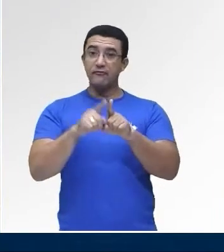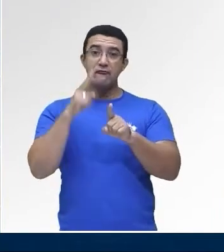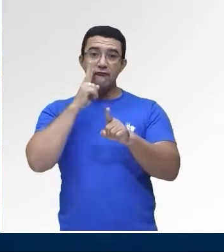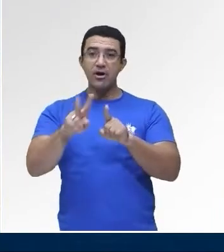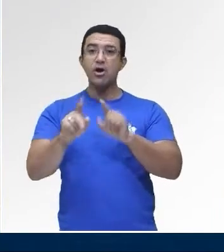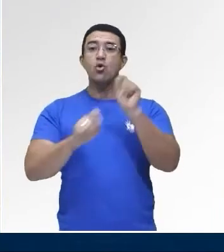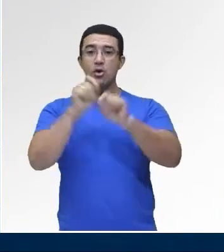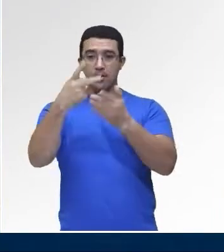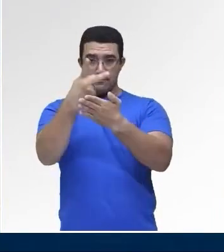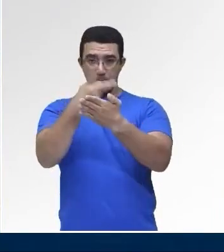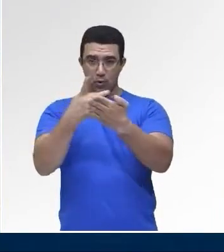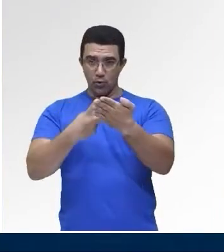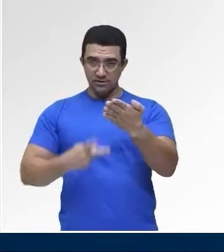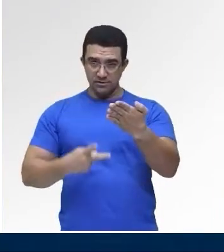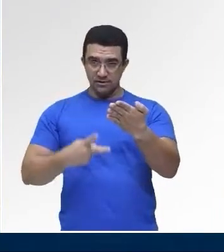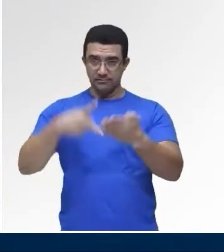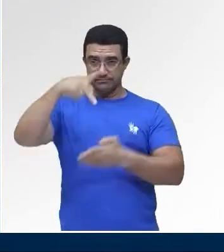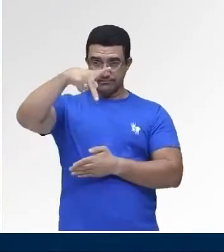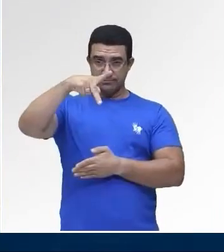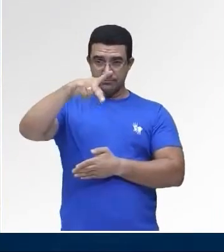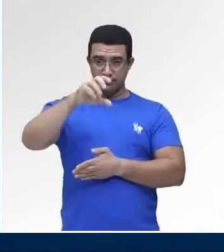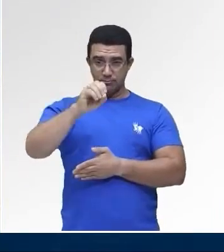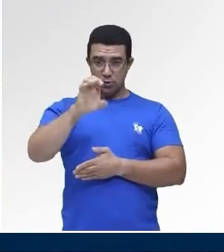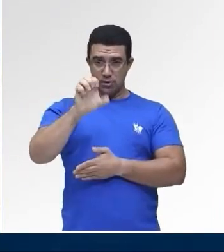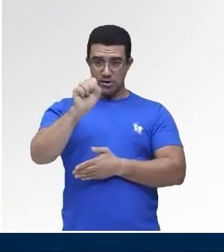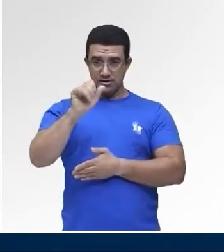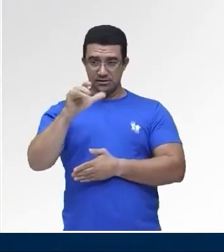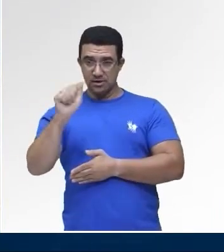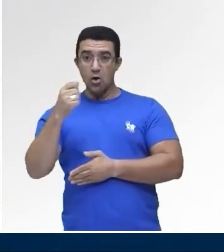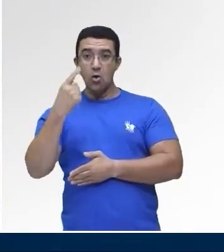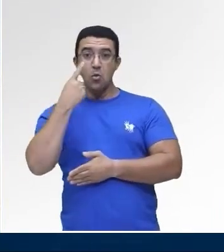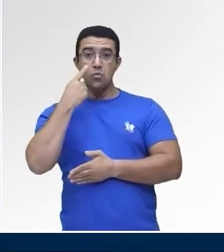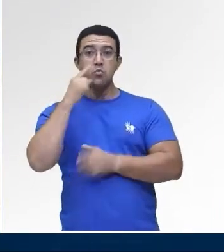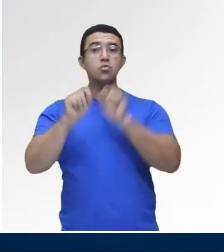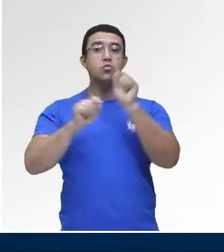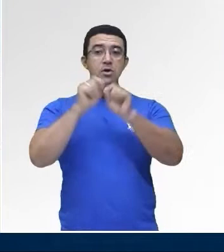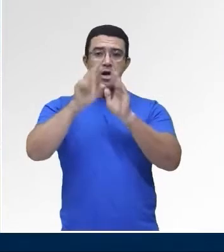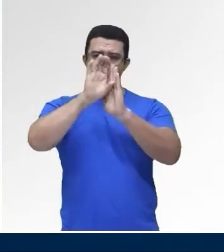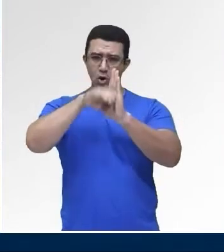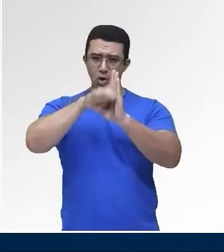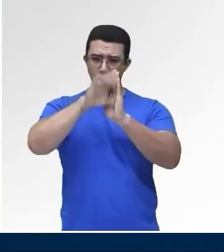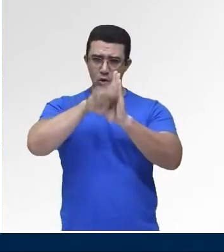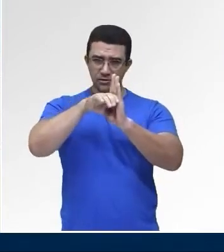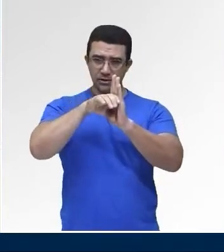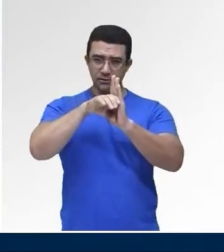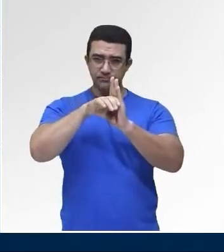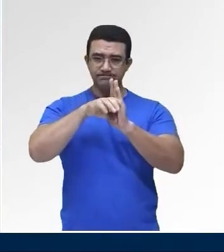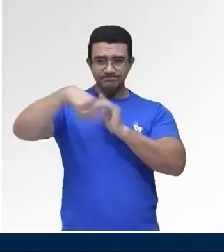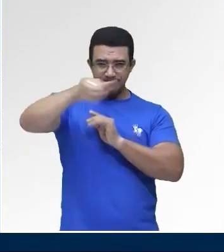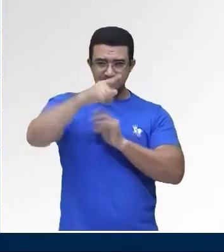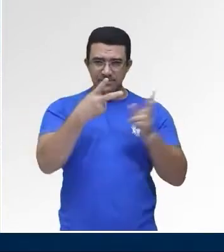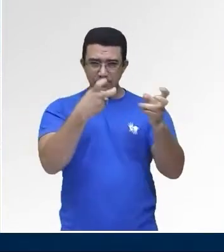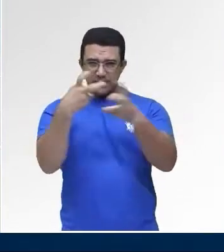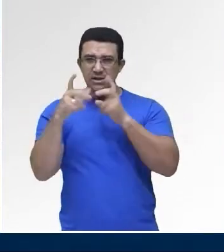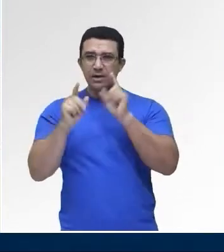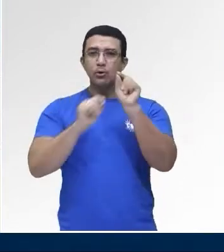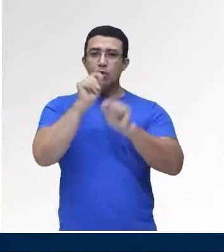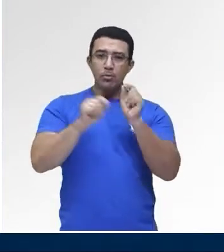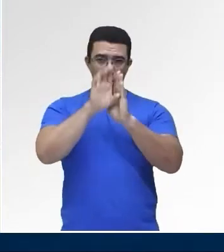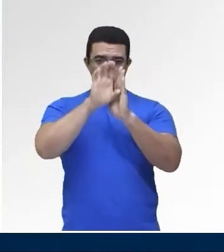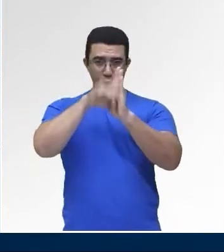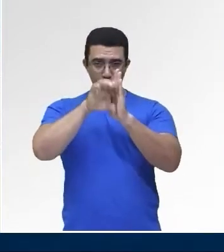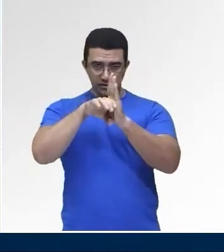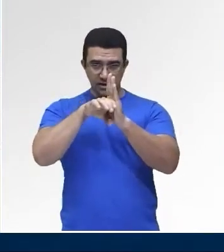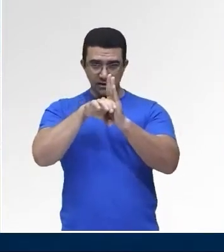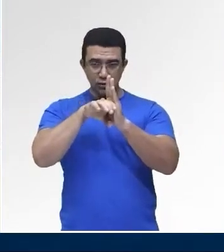então, vamos seguir aí para os conceitos, né? Para que vocês possam observar aí como é que se conceitua o poema